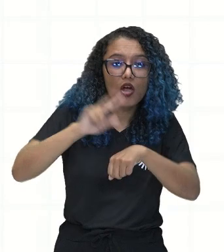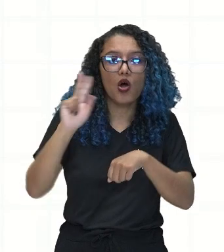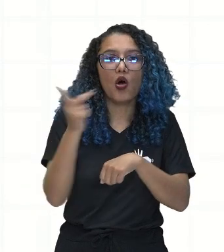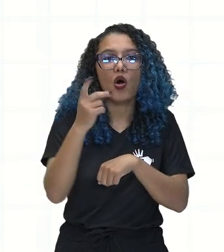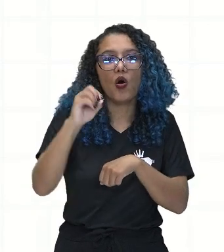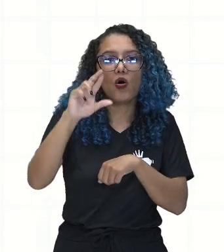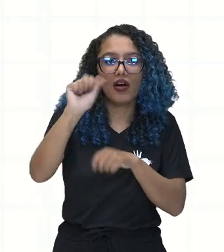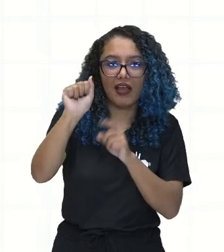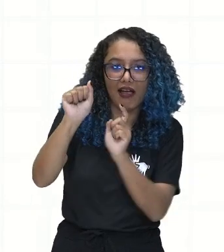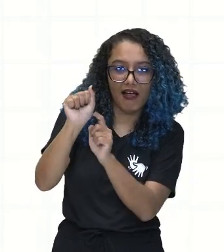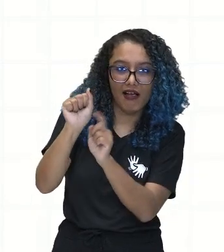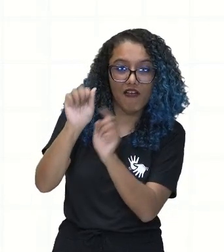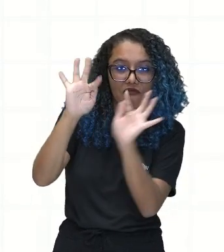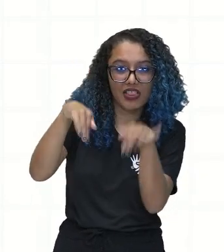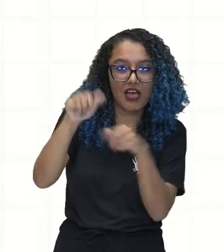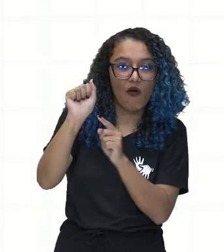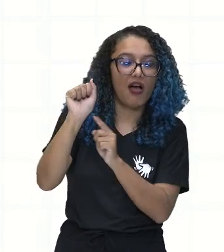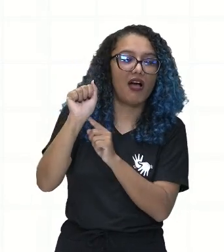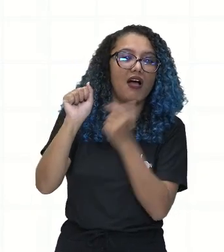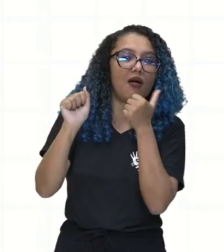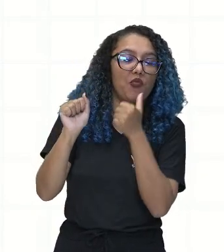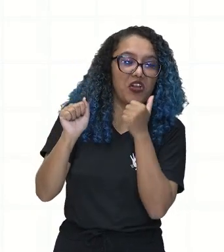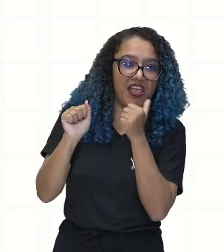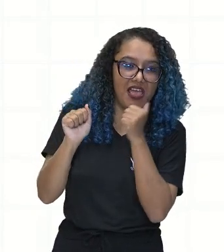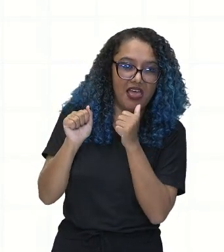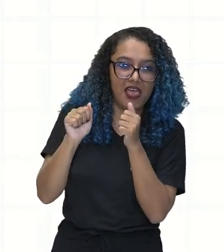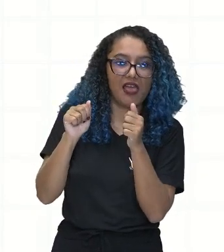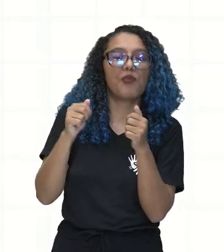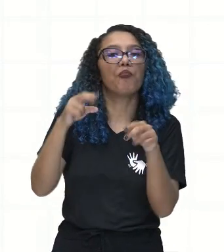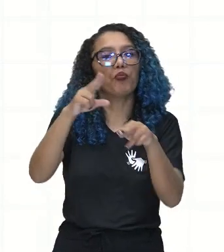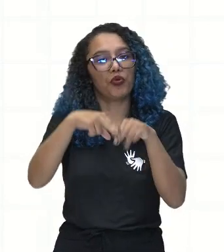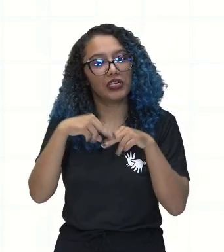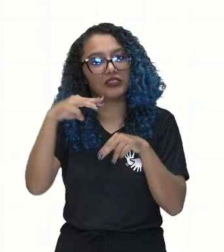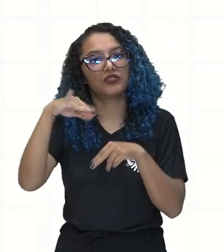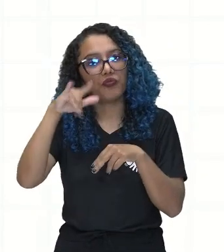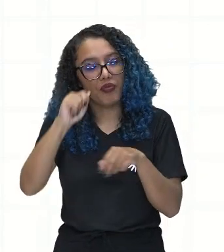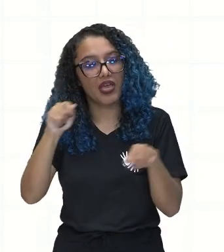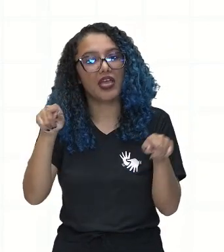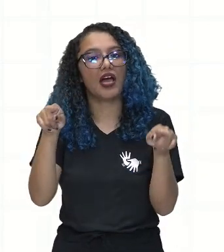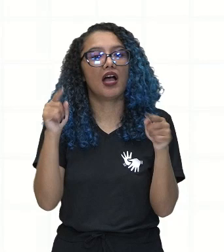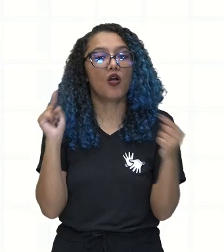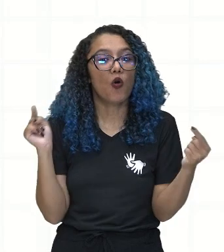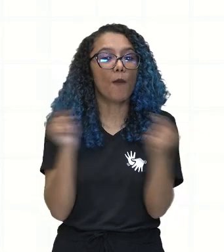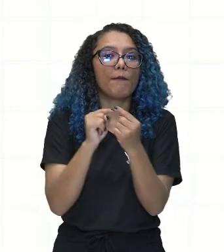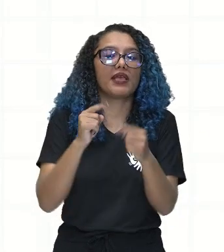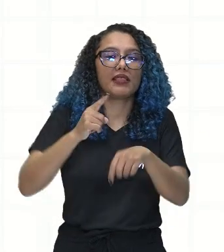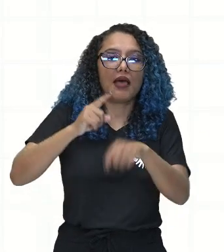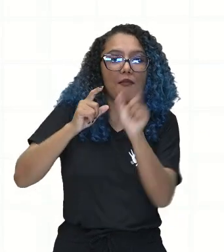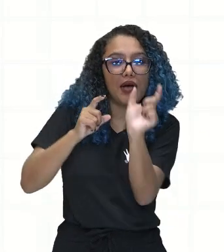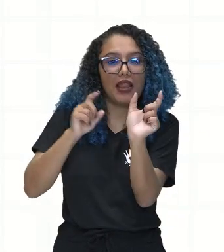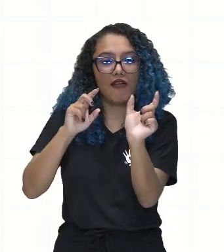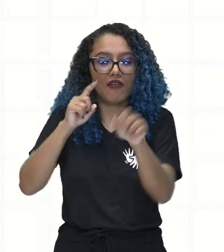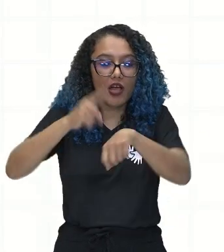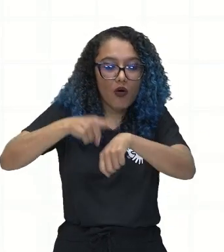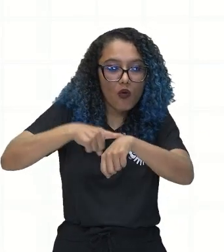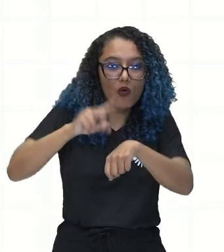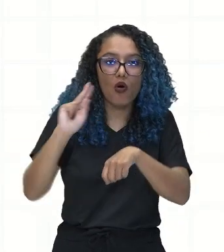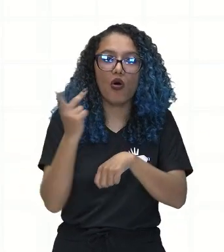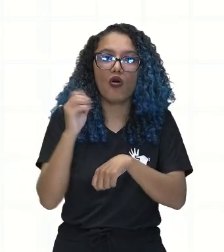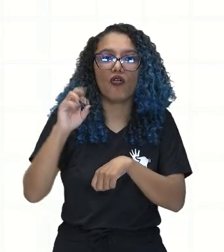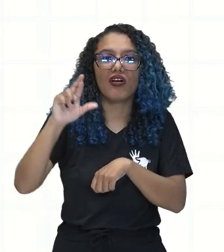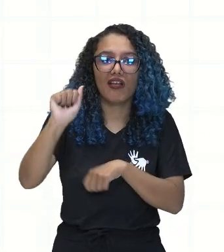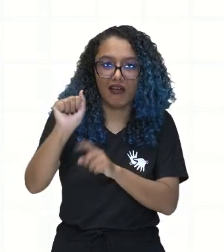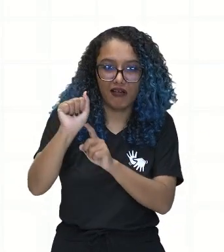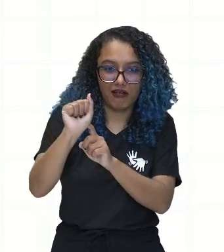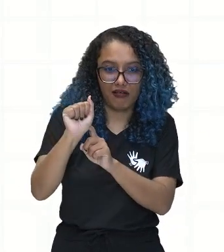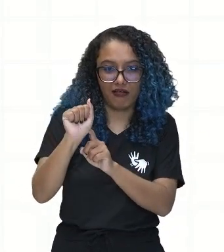se fala assim, ó. Né? Vai concordar com a palavra hora. É meio-dia e meia hora. Fica